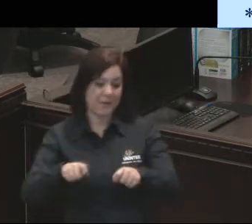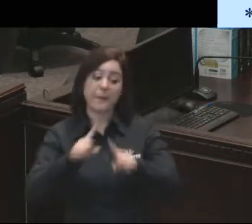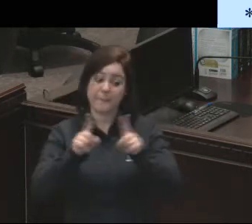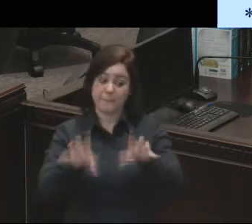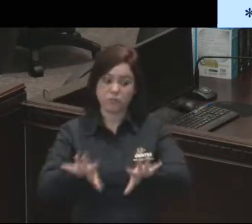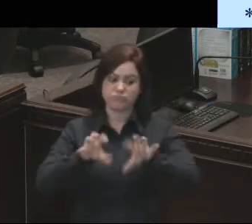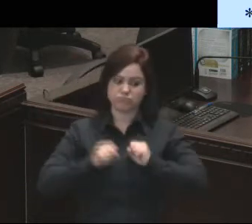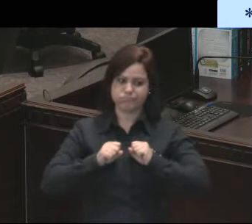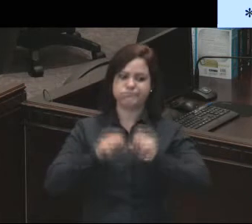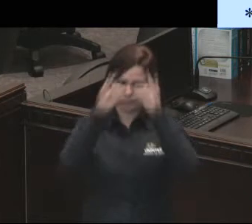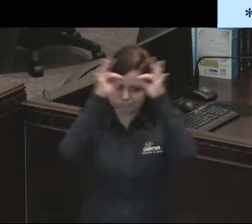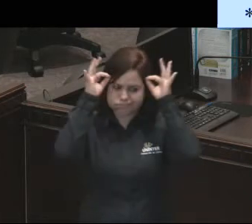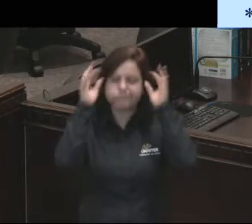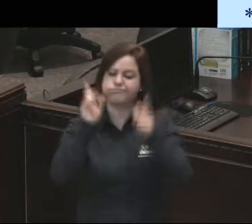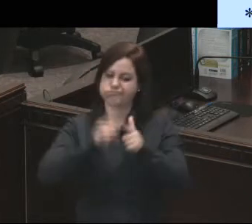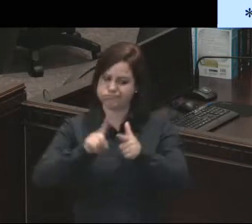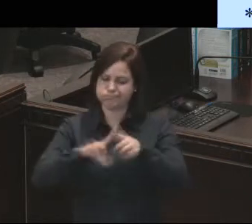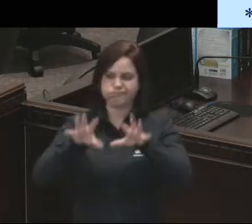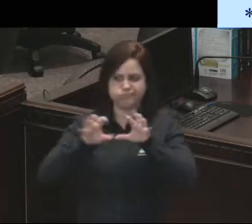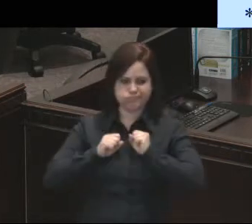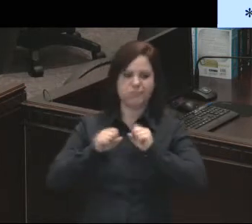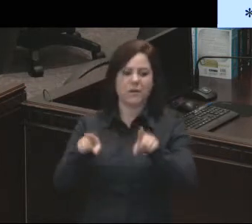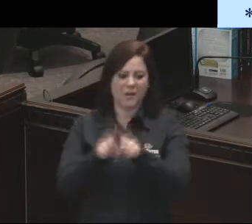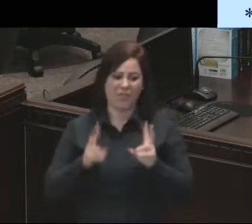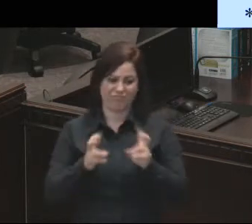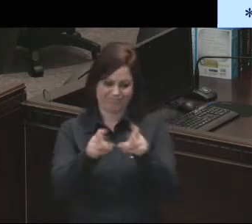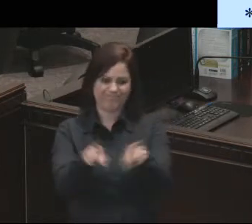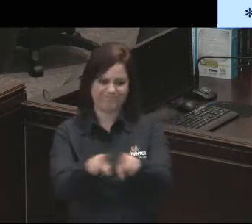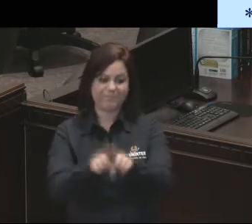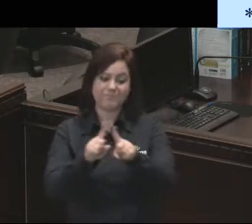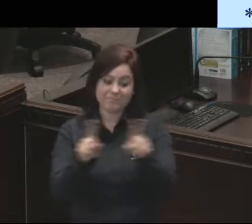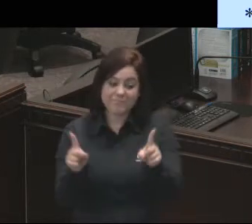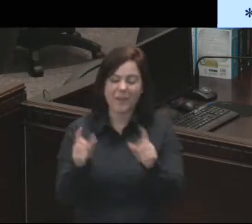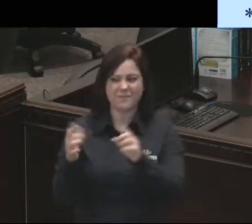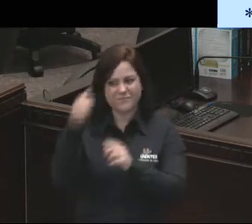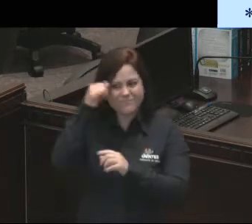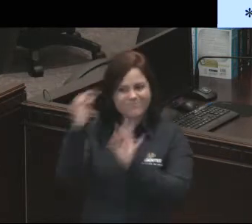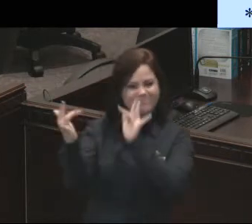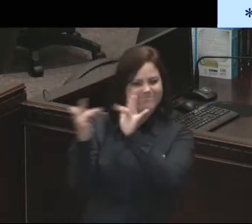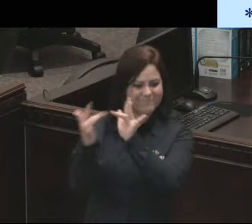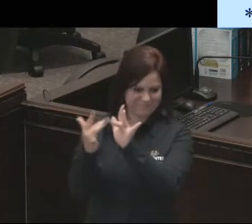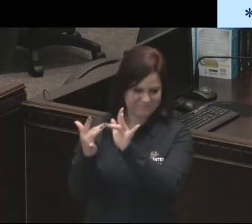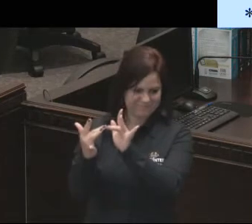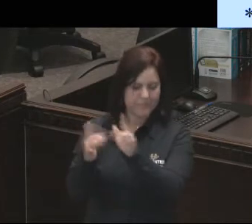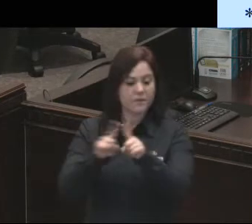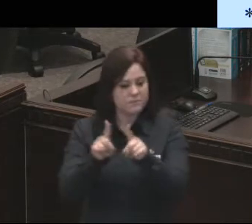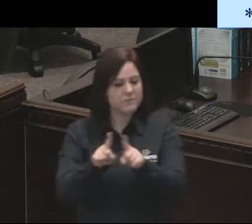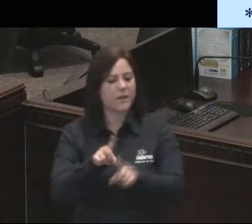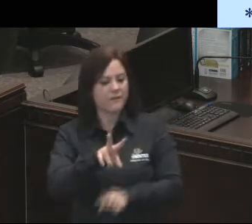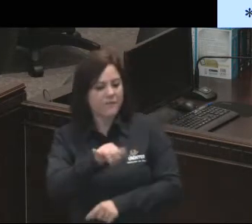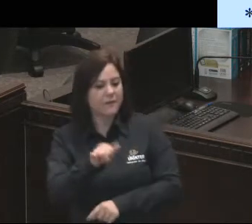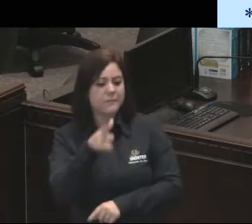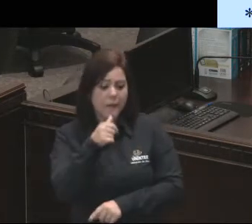gente fique muito na presença deles. E todos esses compostos, eles vão para a água também. Então, eles estão presentes, muitas